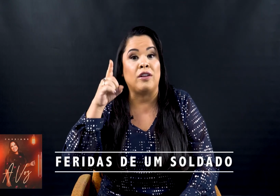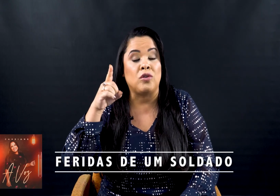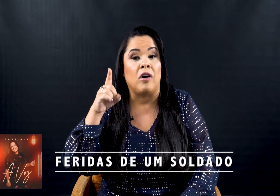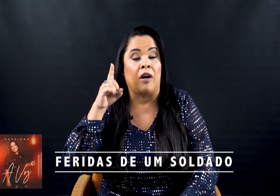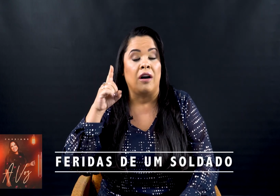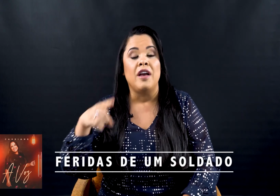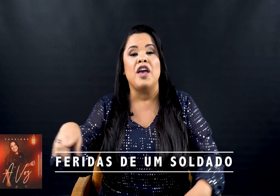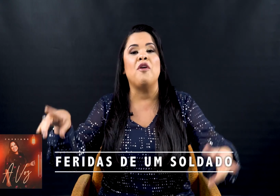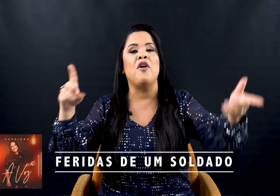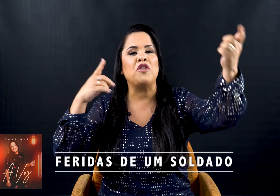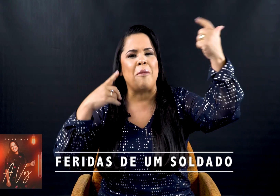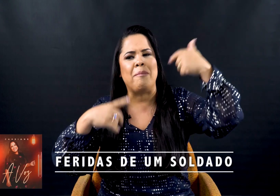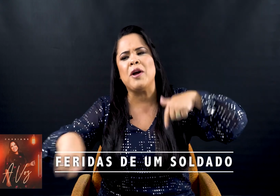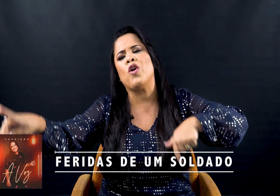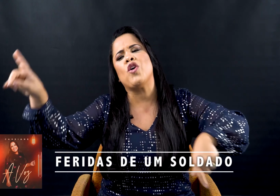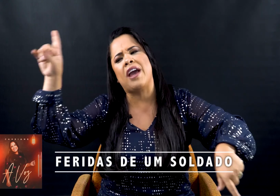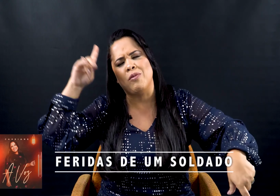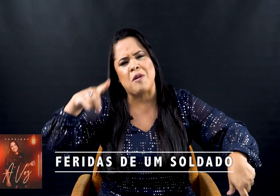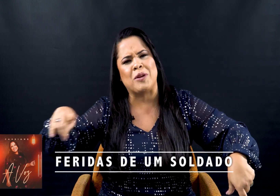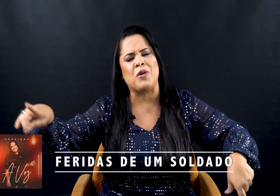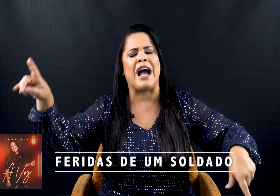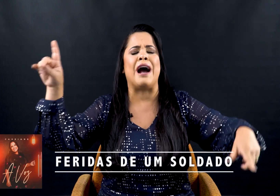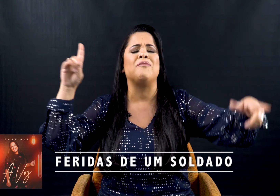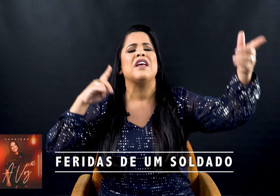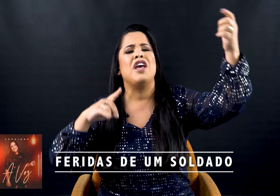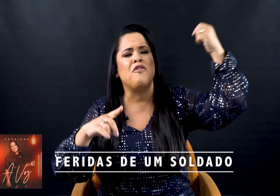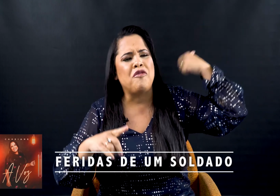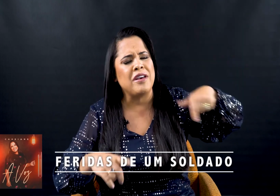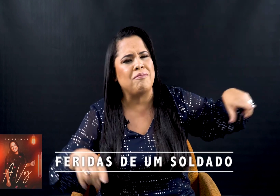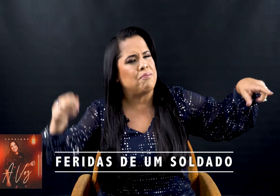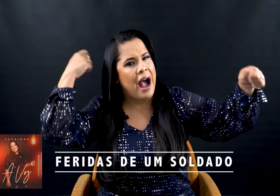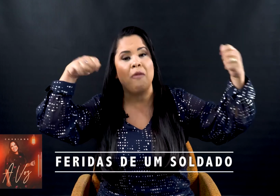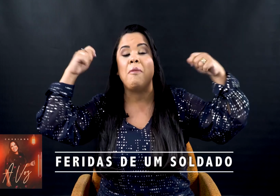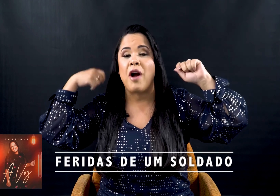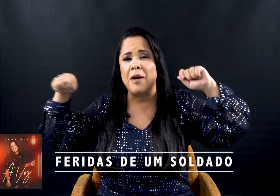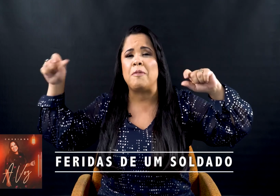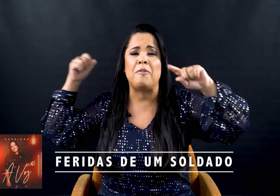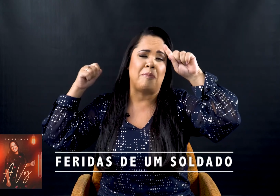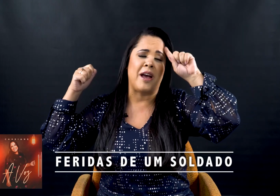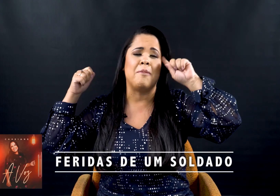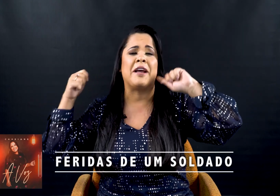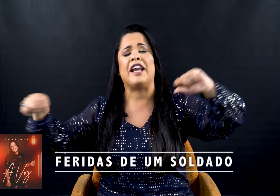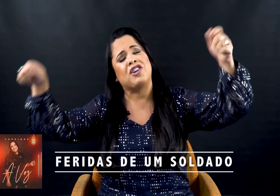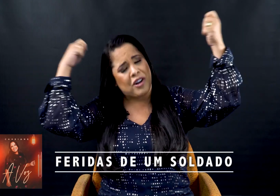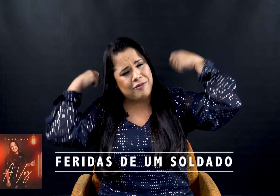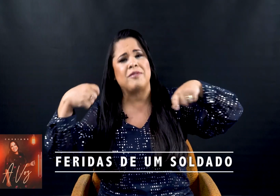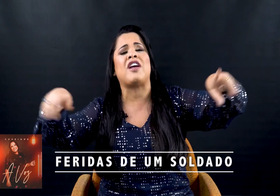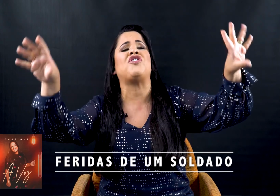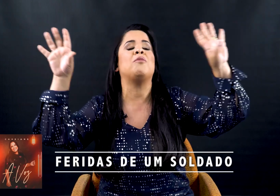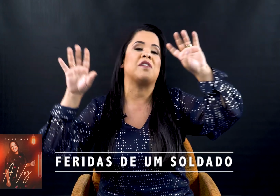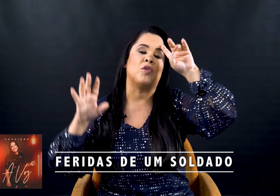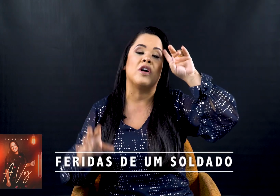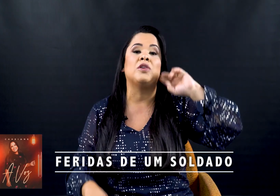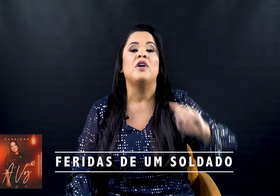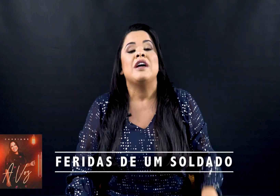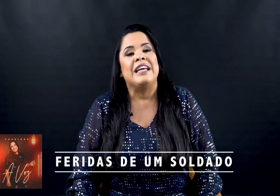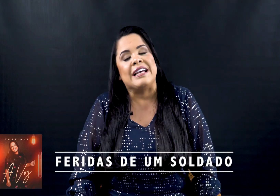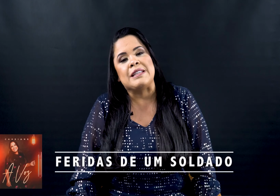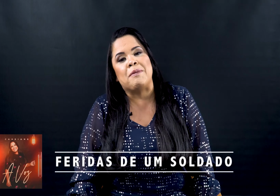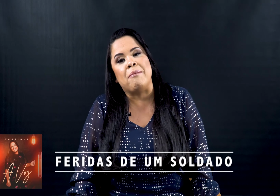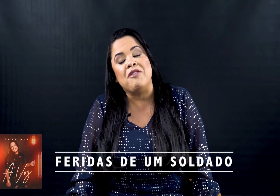porque dentro, ó, eu fui tomar banho, coloquei a música pra tocar, eu fui arrumar meu cabelo pra ir pra igreja, deixei a música